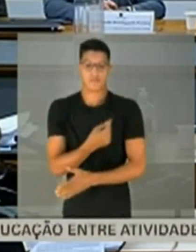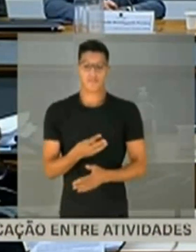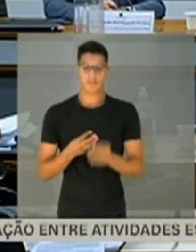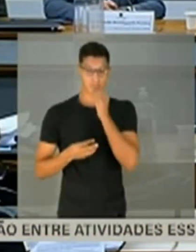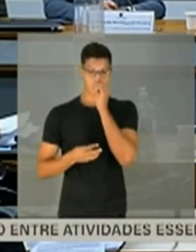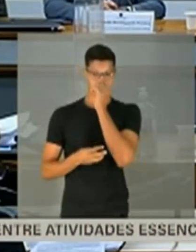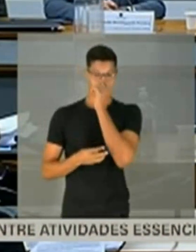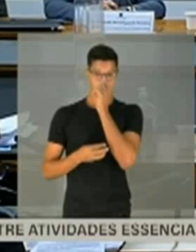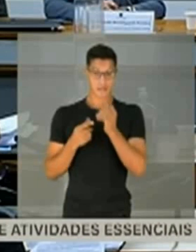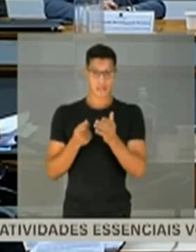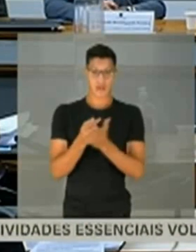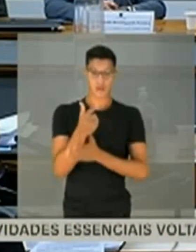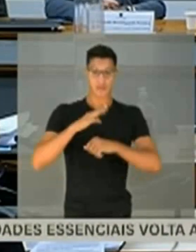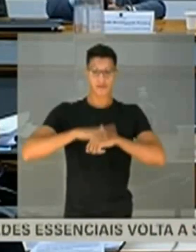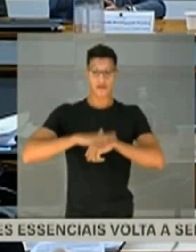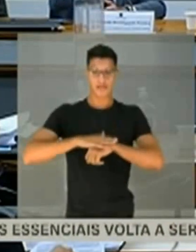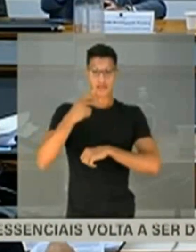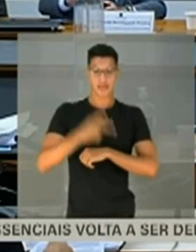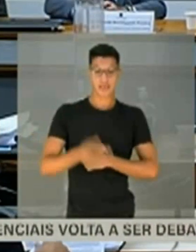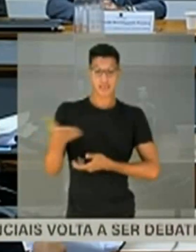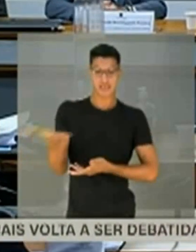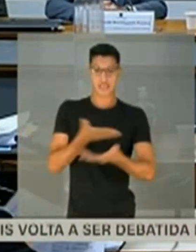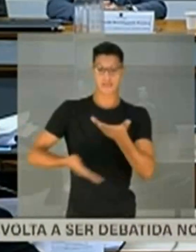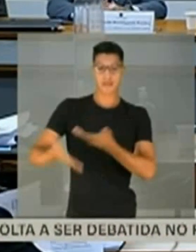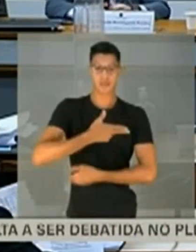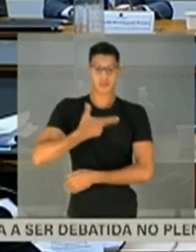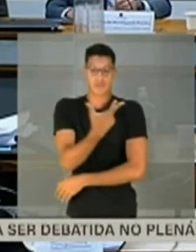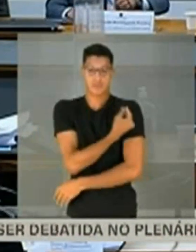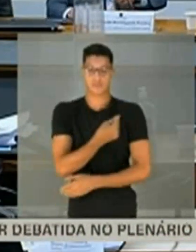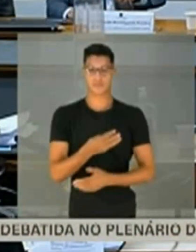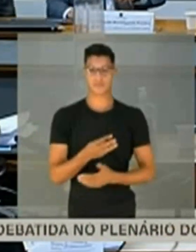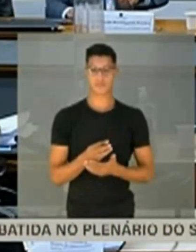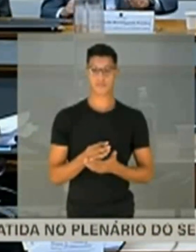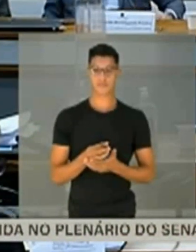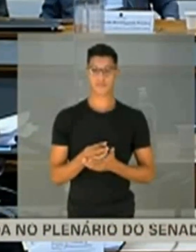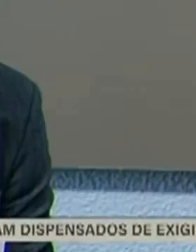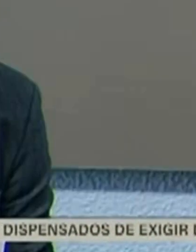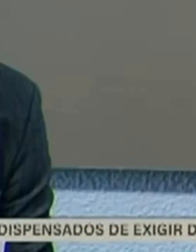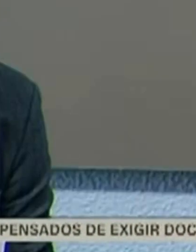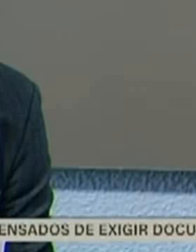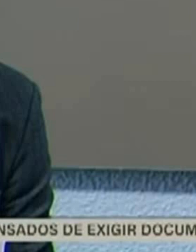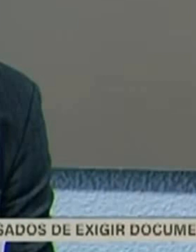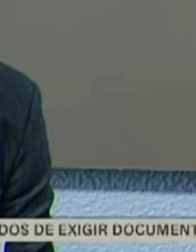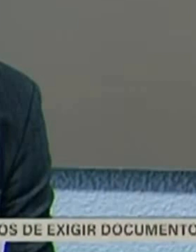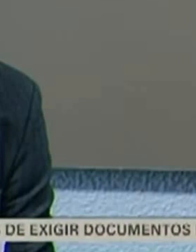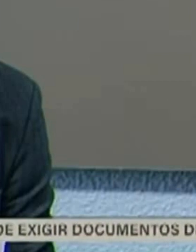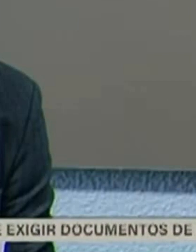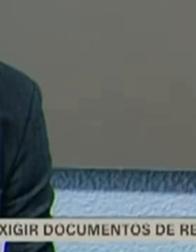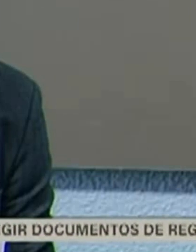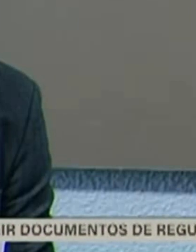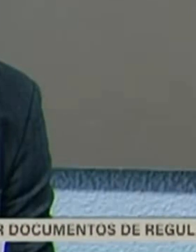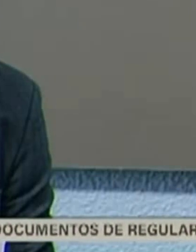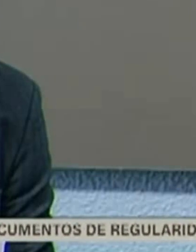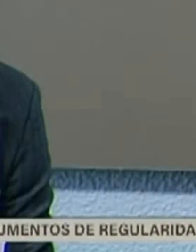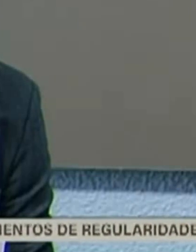ver com compra de vacinas, para vocês verem como existe terrorista de todo sentido nesse